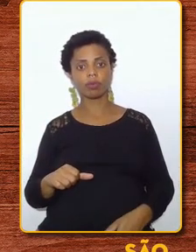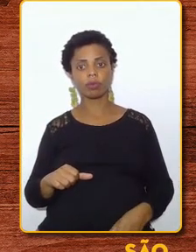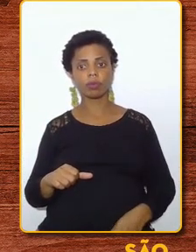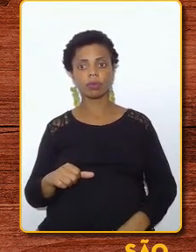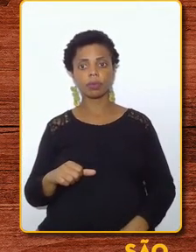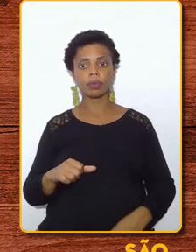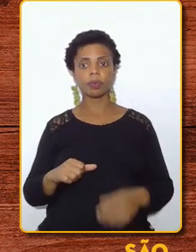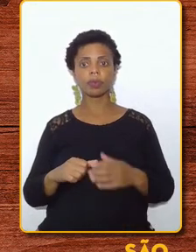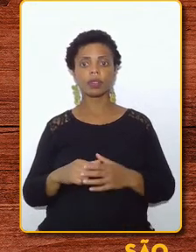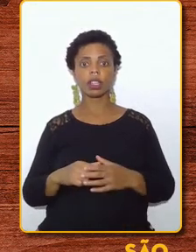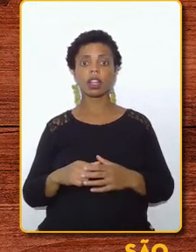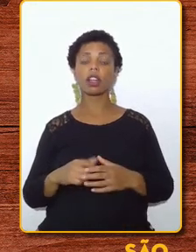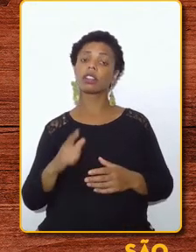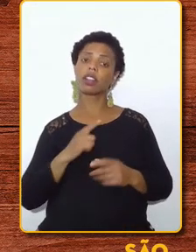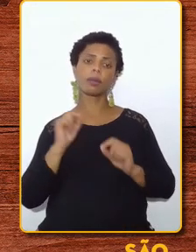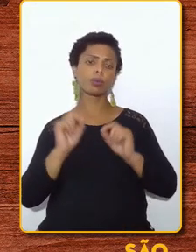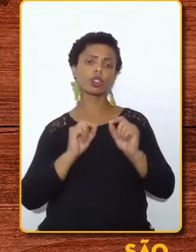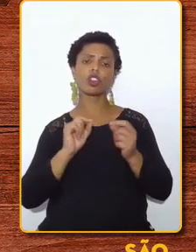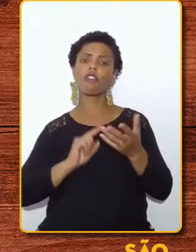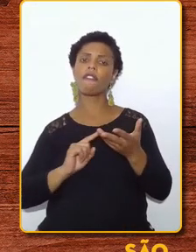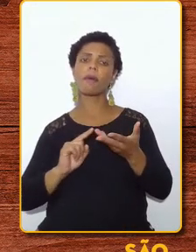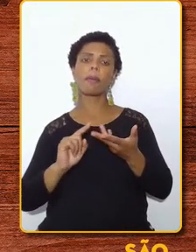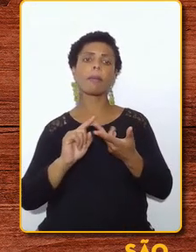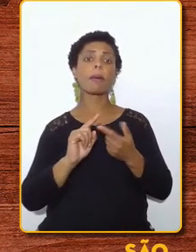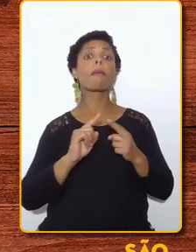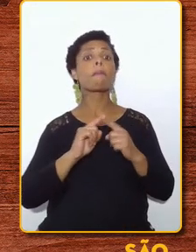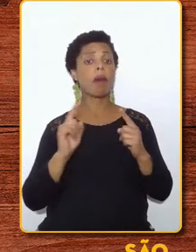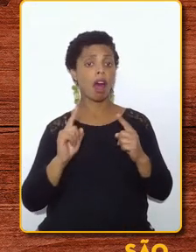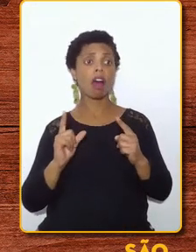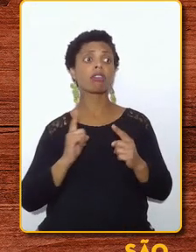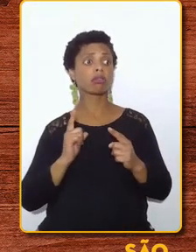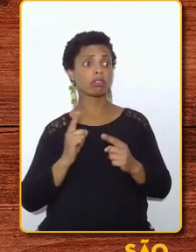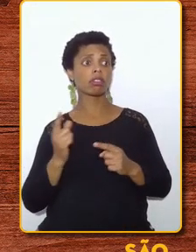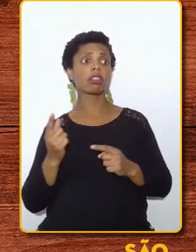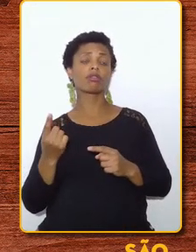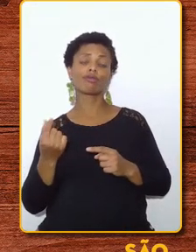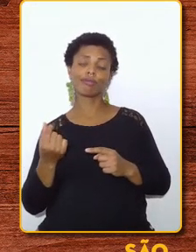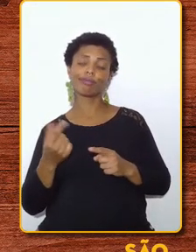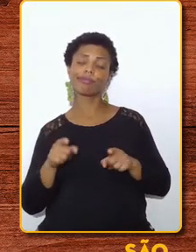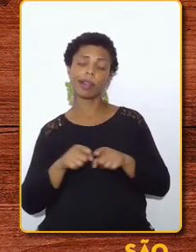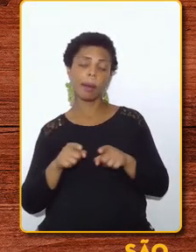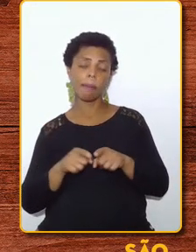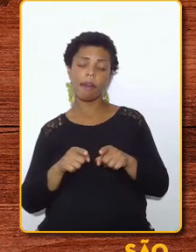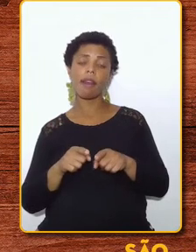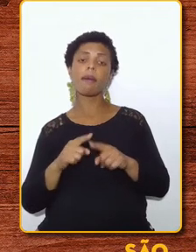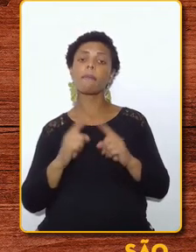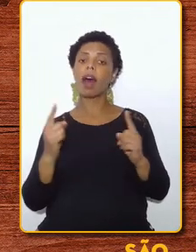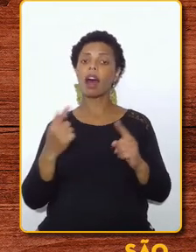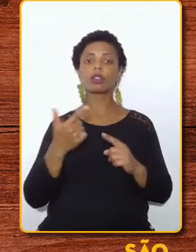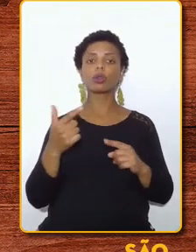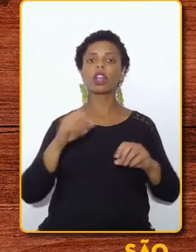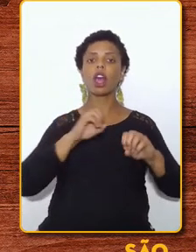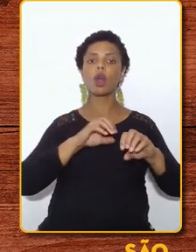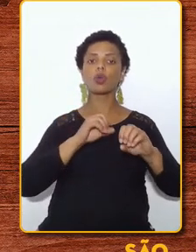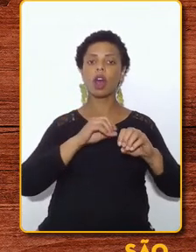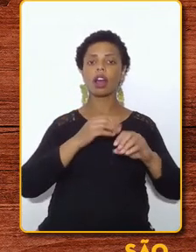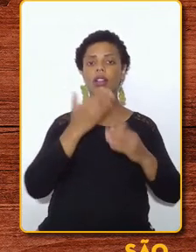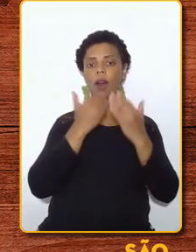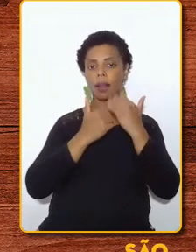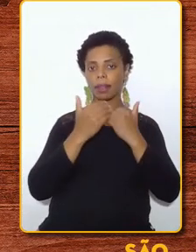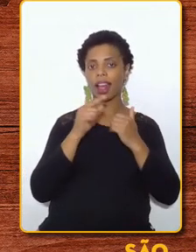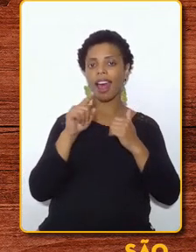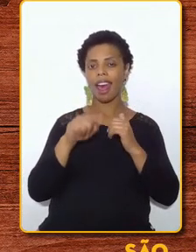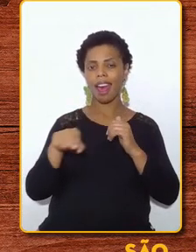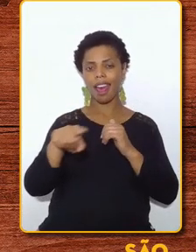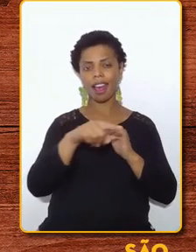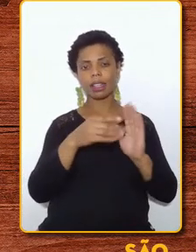basicamente um poder aquisitivo e uma falta de educação alimentar. essas propostas podem